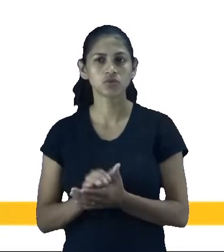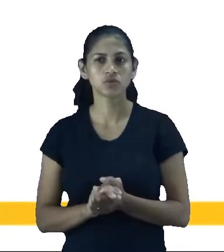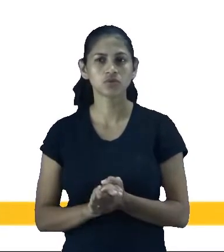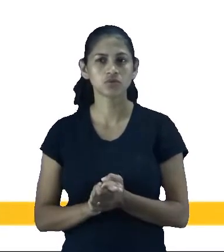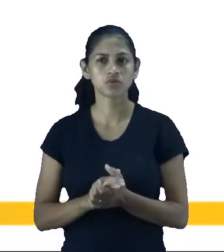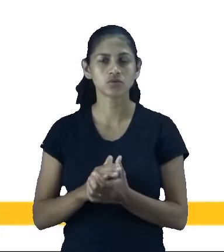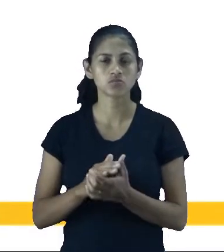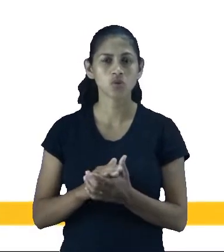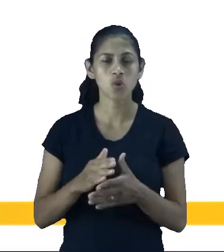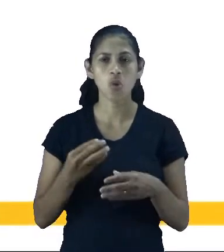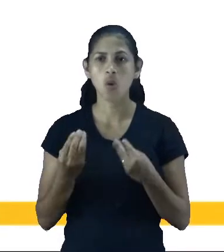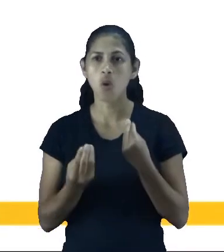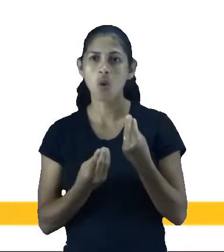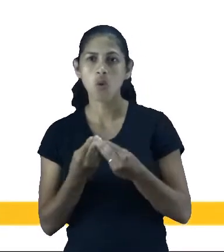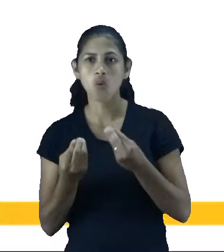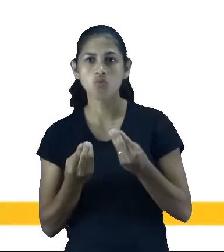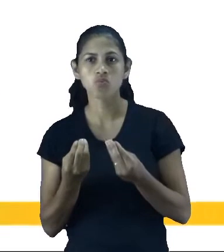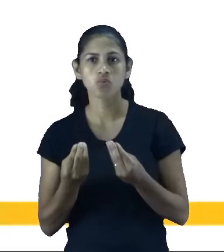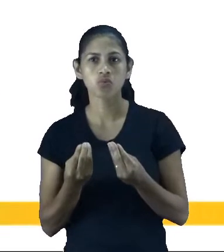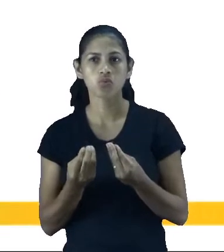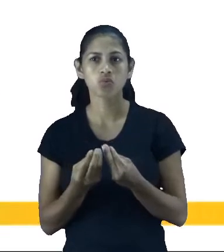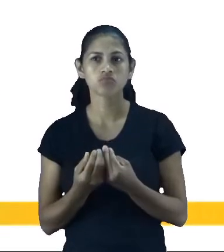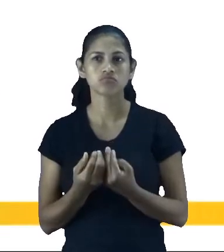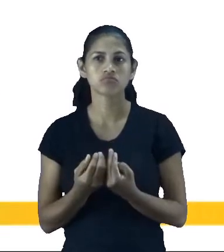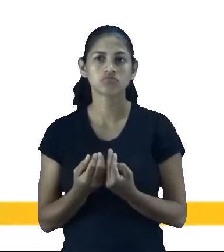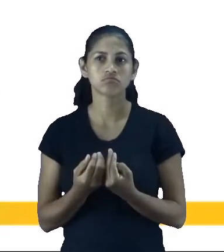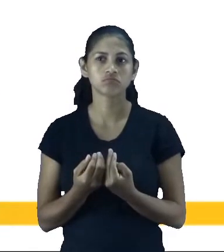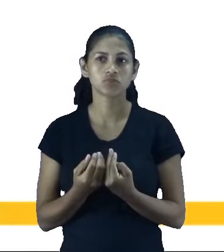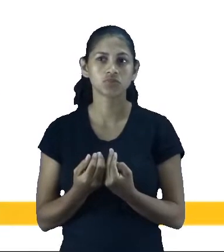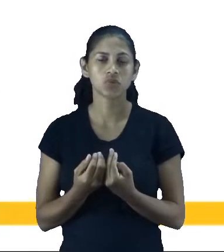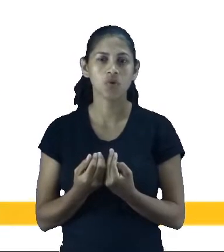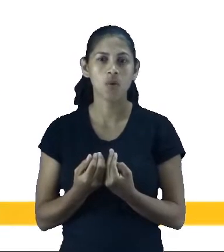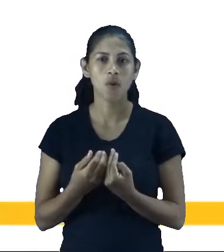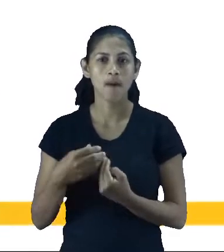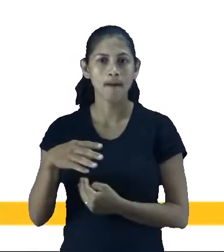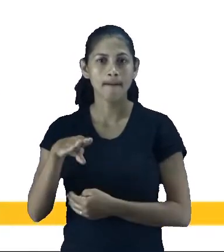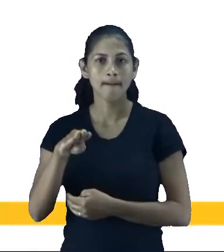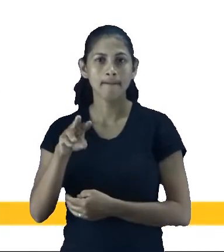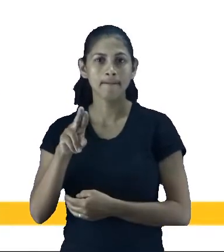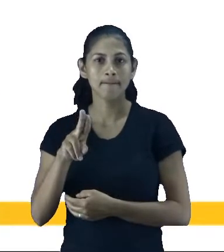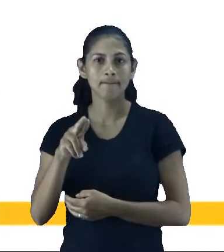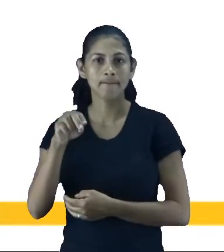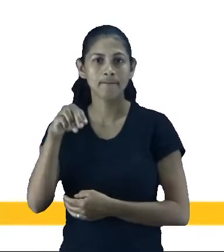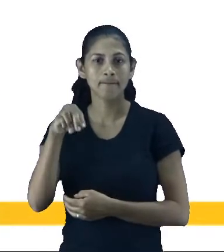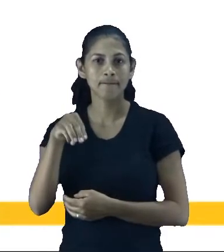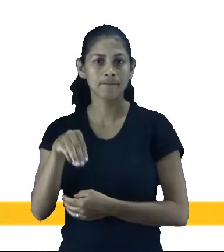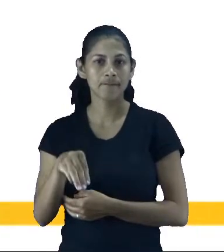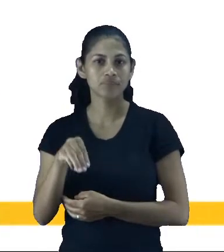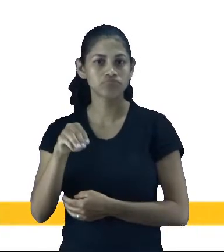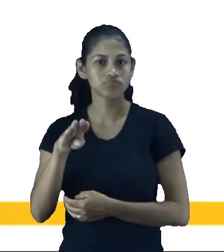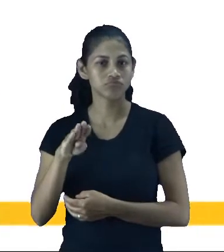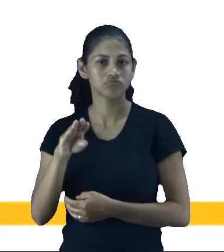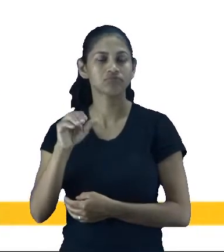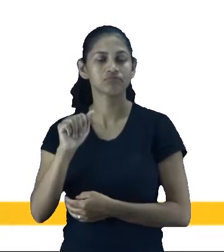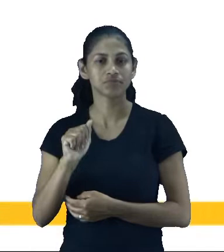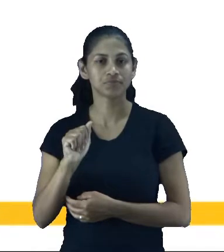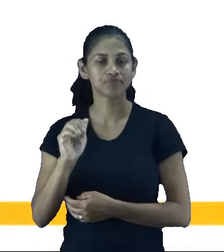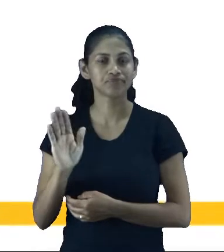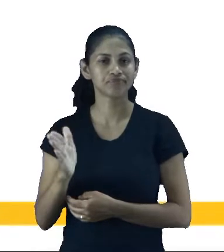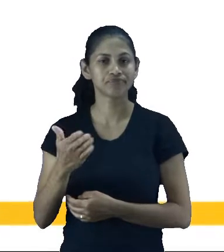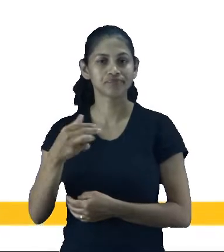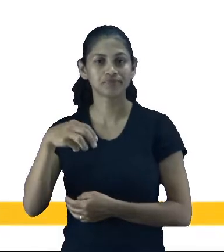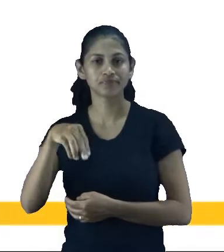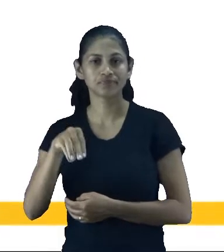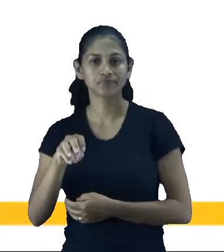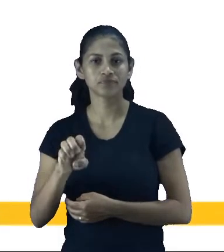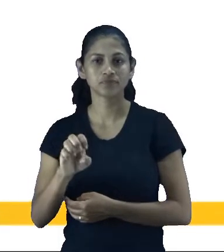a farra do boi denotam grande influência dos portugueses. No folclore brasileiro são de origem